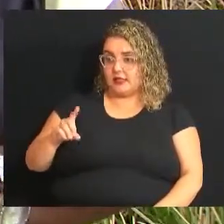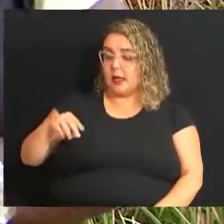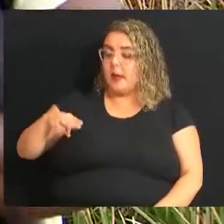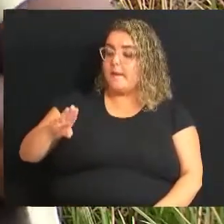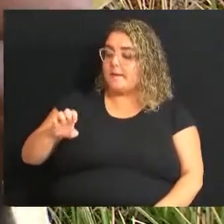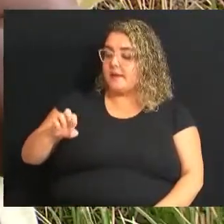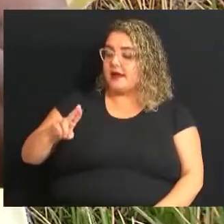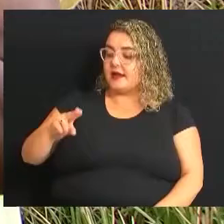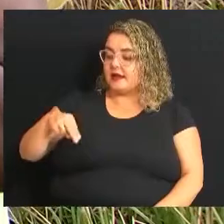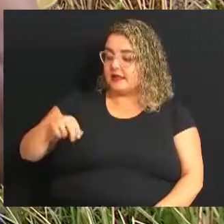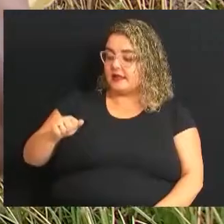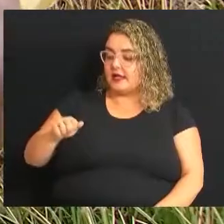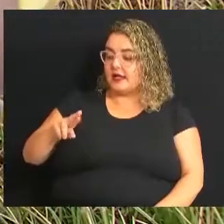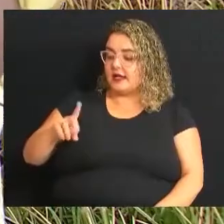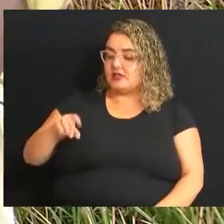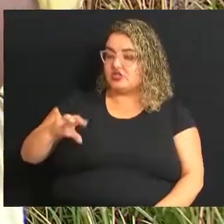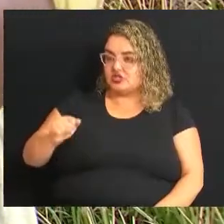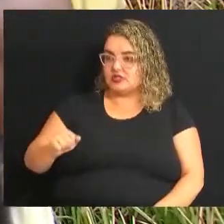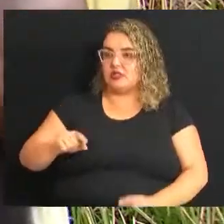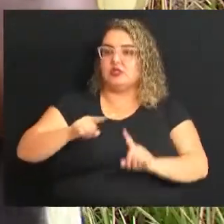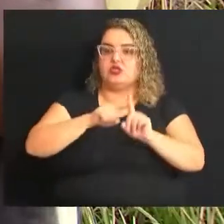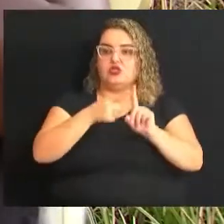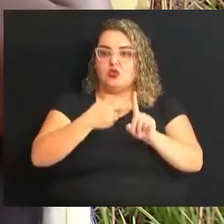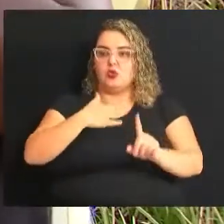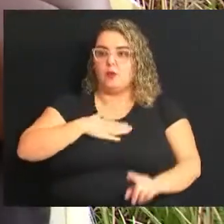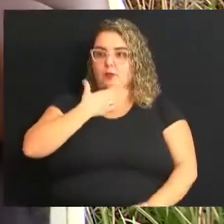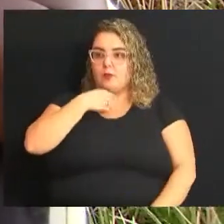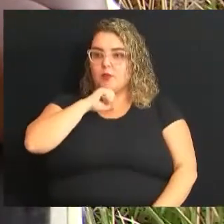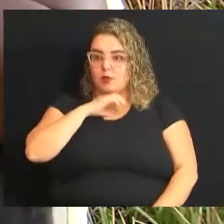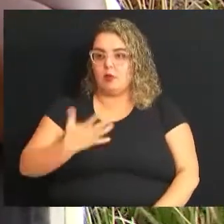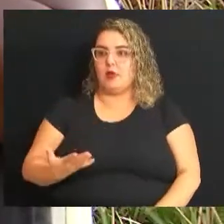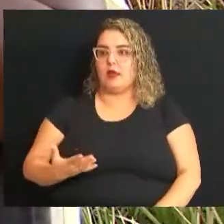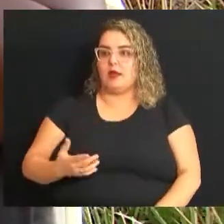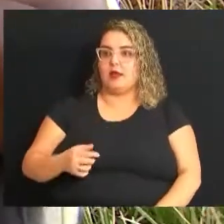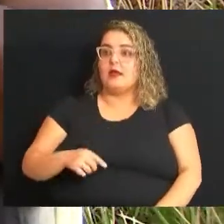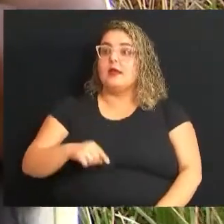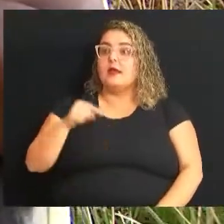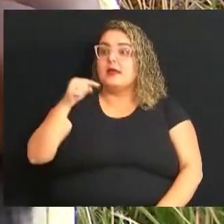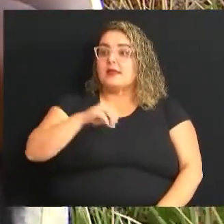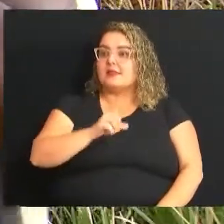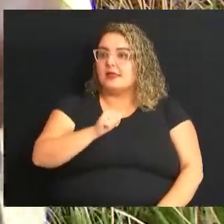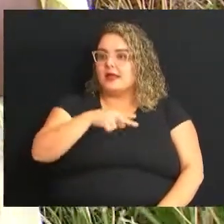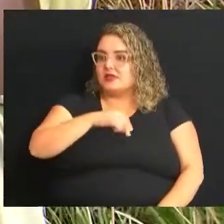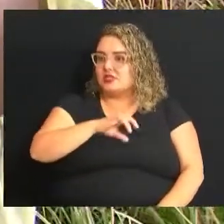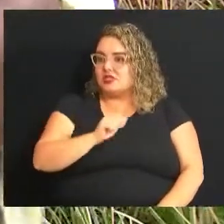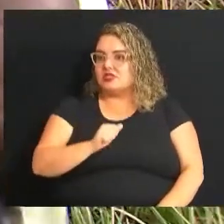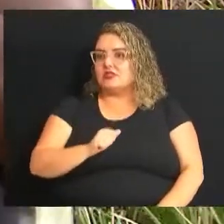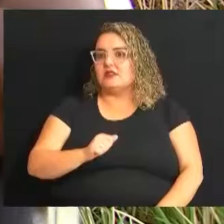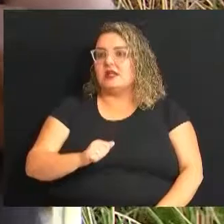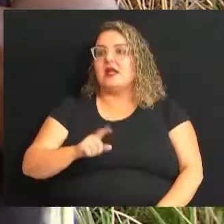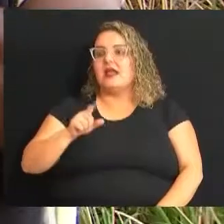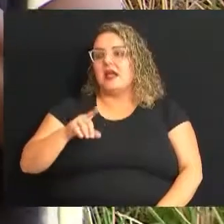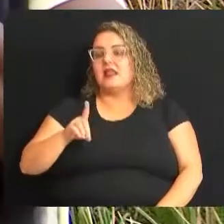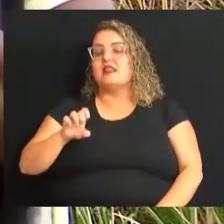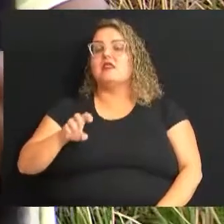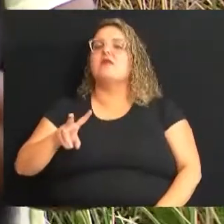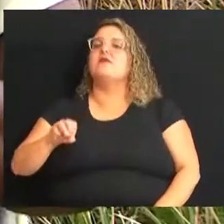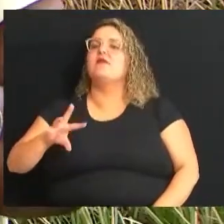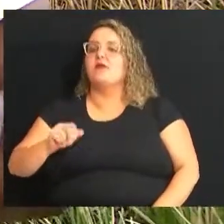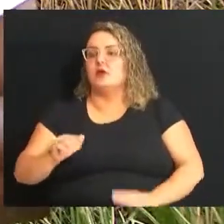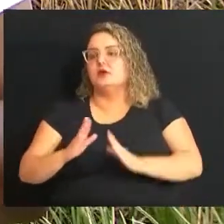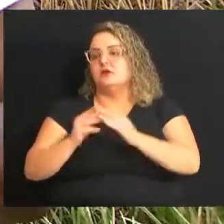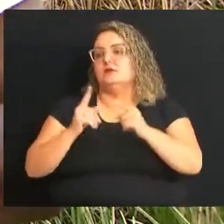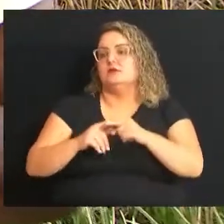pai. Dadina era devota de São Benedito. Ela atuava aqui na igreja, elas tinham